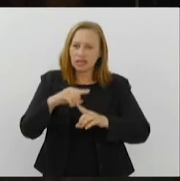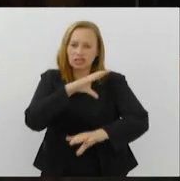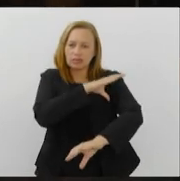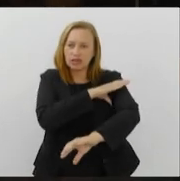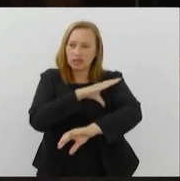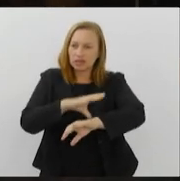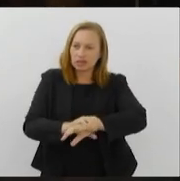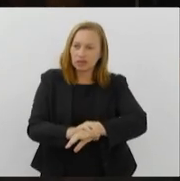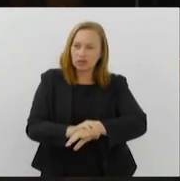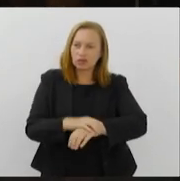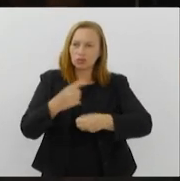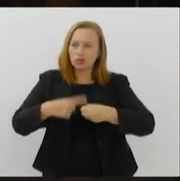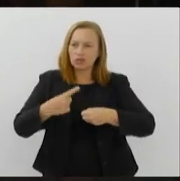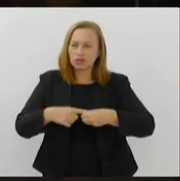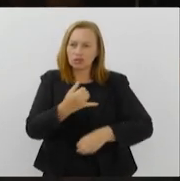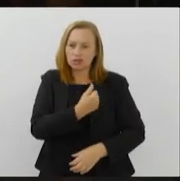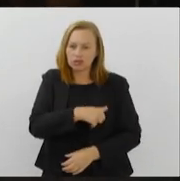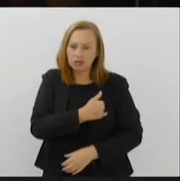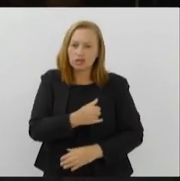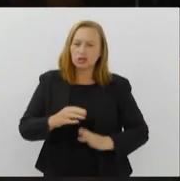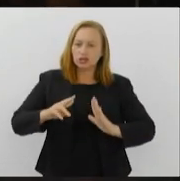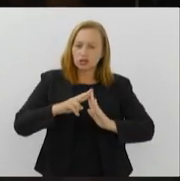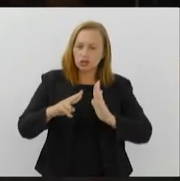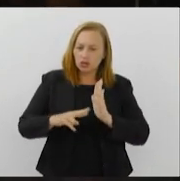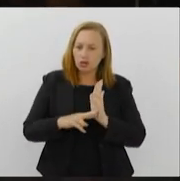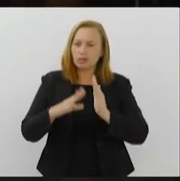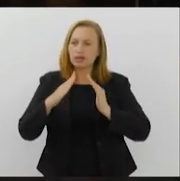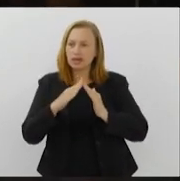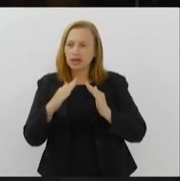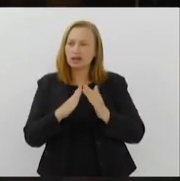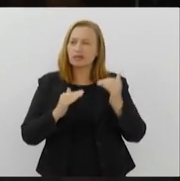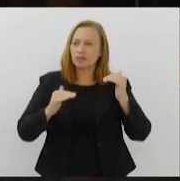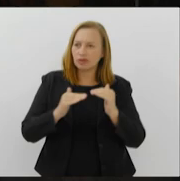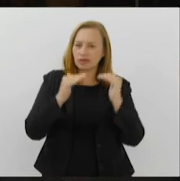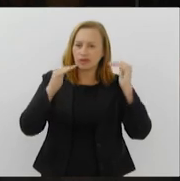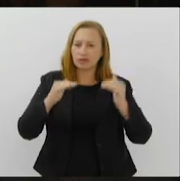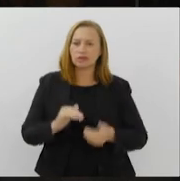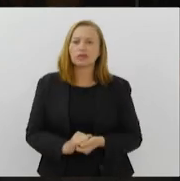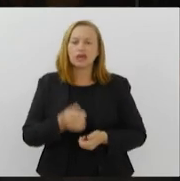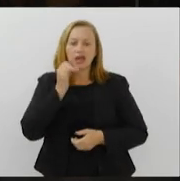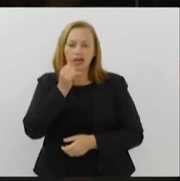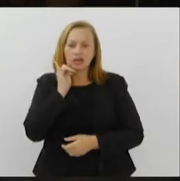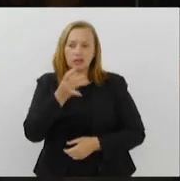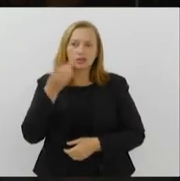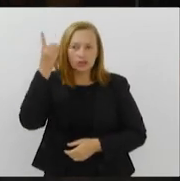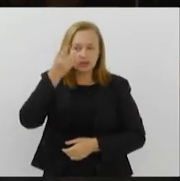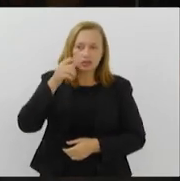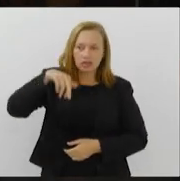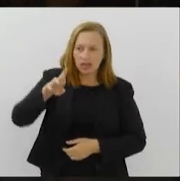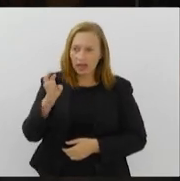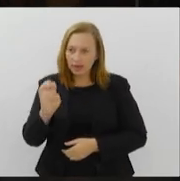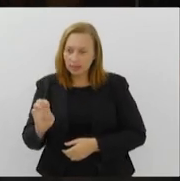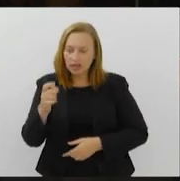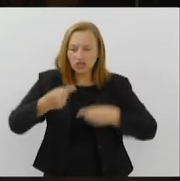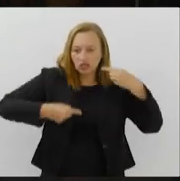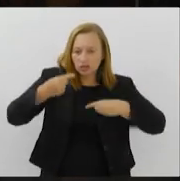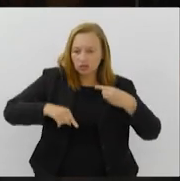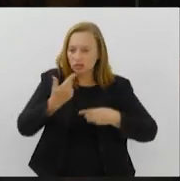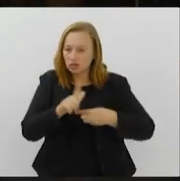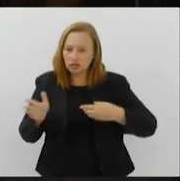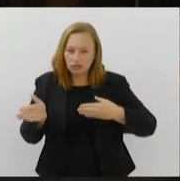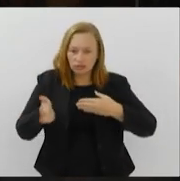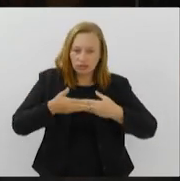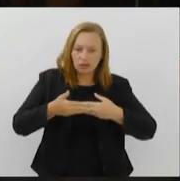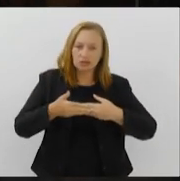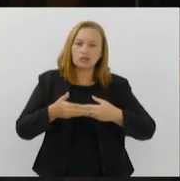Meriti. Parecer das comissões normas internas, proposições externas, favorável. Relator, deputado Guilherme Della Orle. Em discussão, não havendo quem